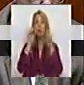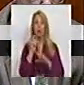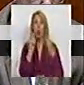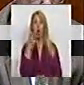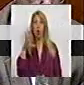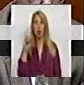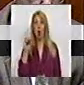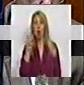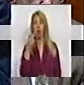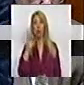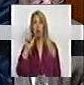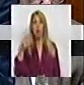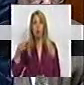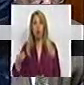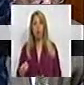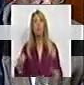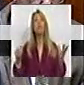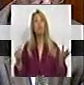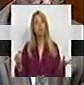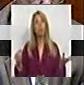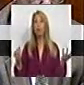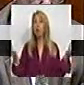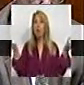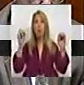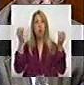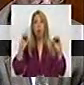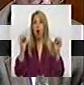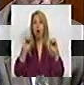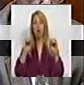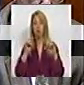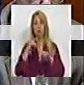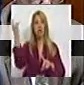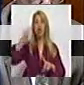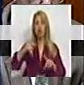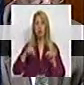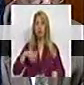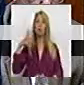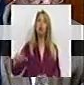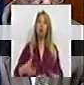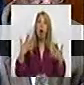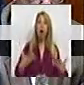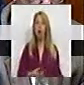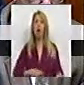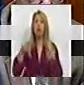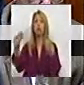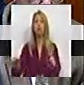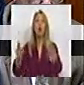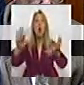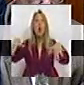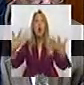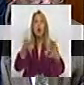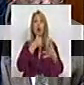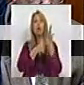Eurogrupo, não foi exigido a Portugal que apresentasse agora qualquer medida